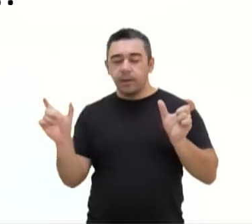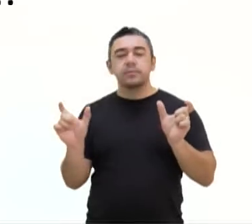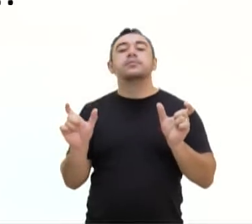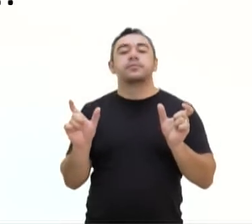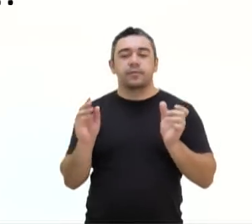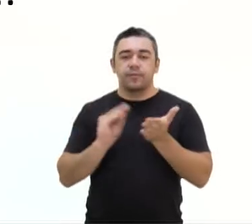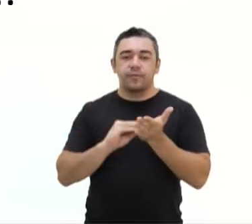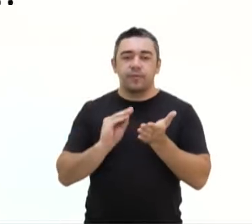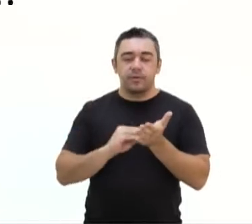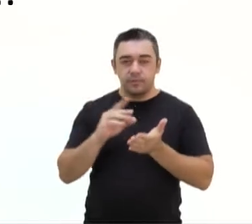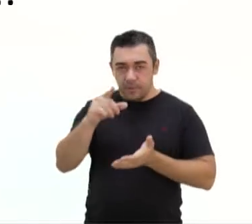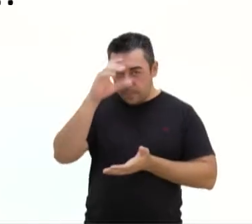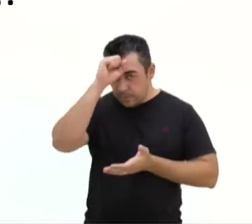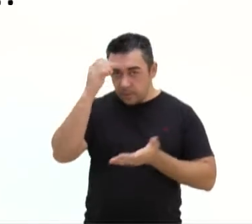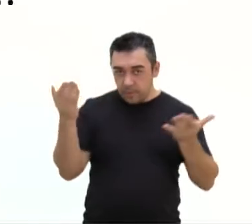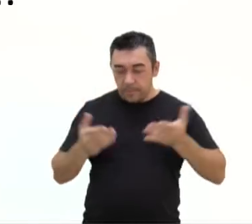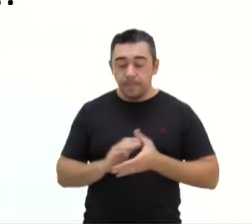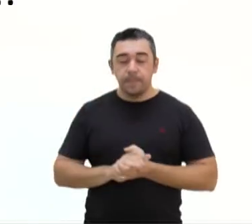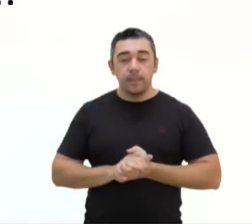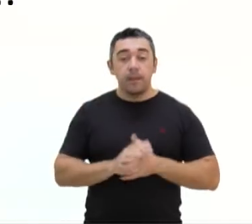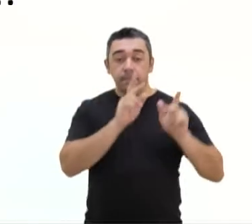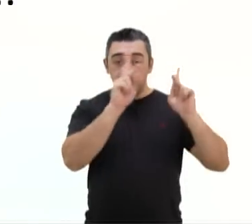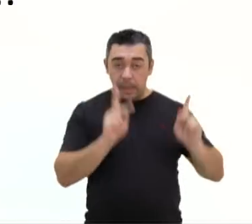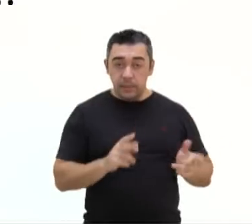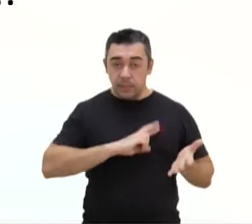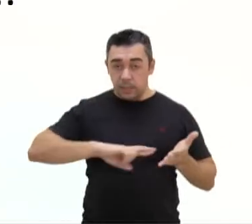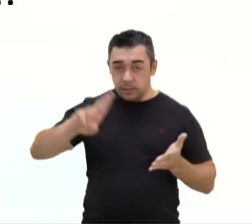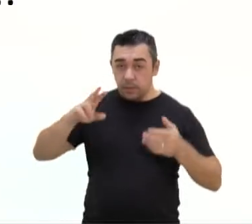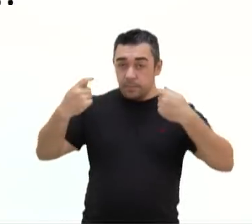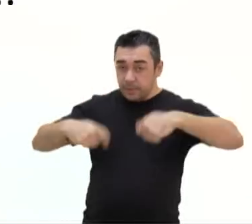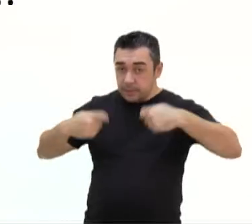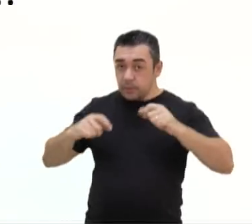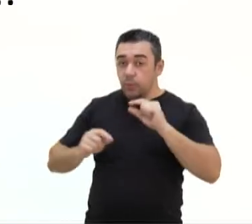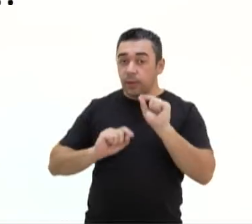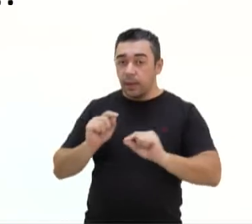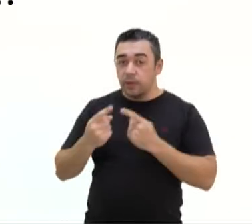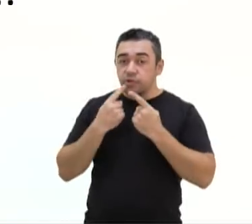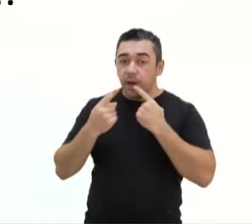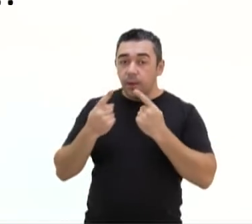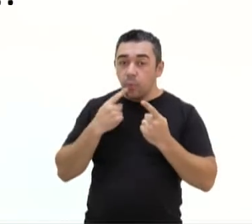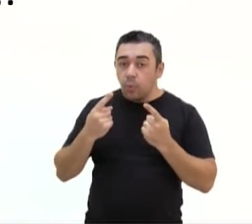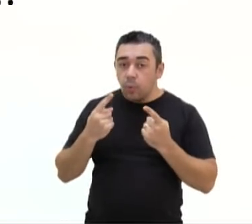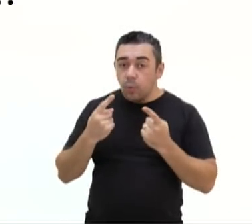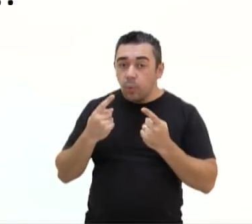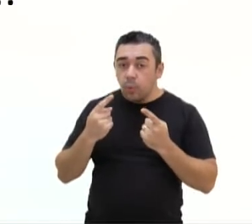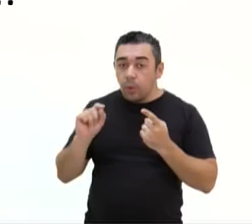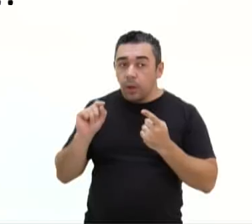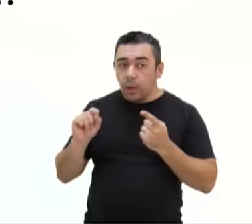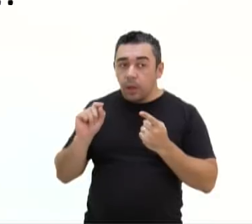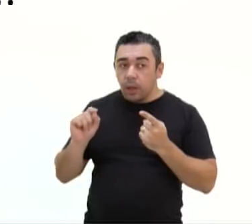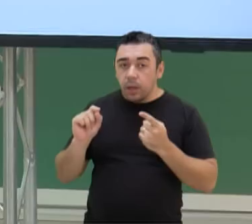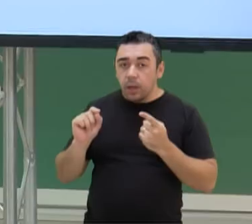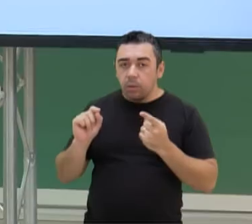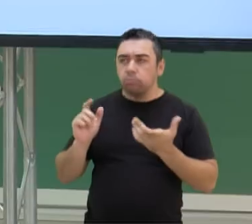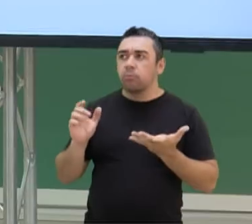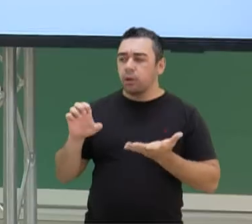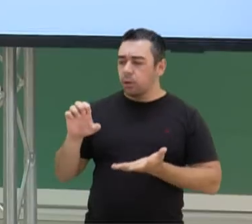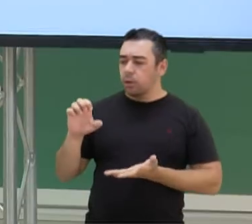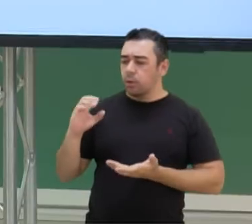acordo com o que você aprendeu na aula. Para haver paz entre as religiões é preciso diálogo? Seria